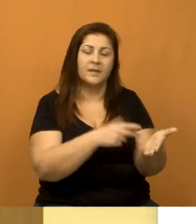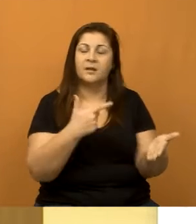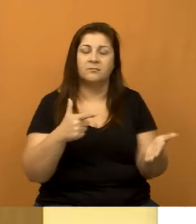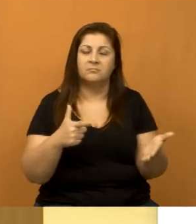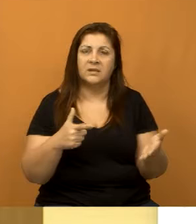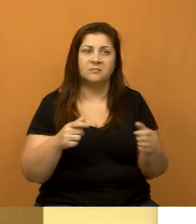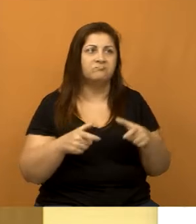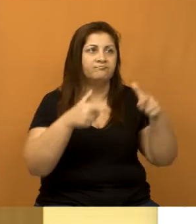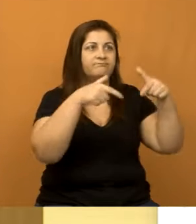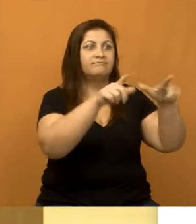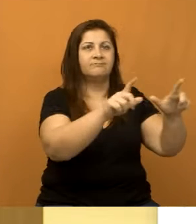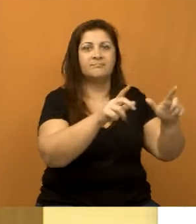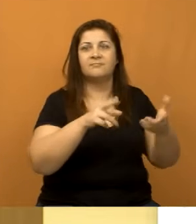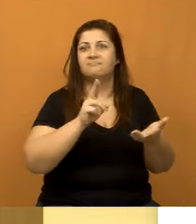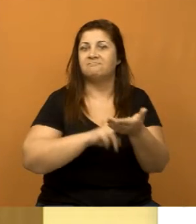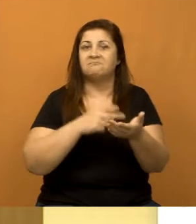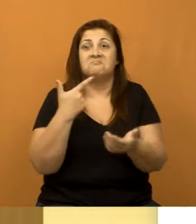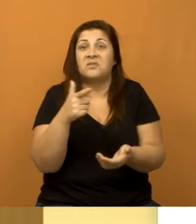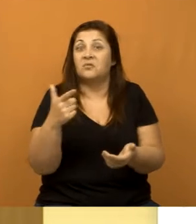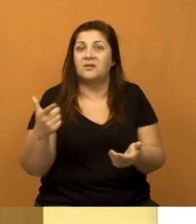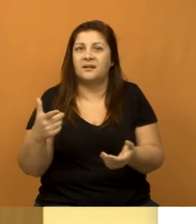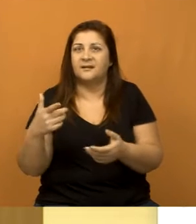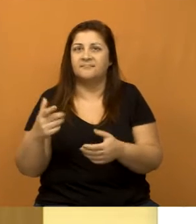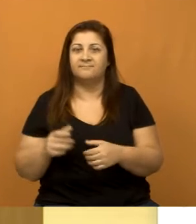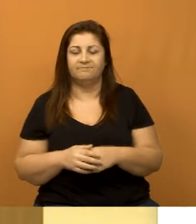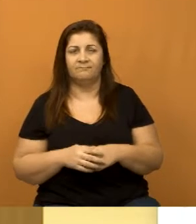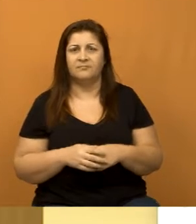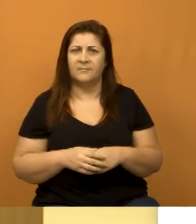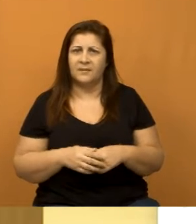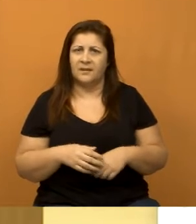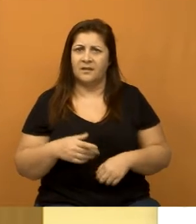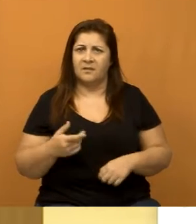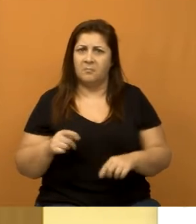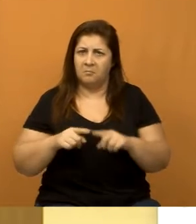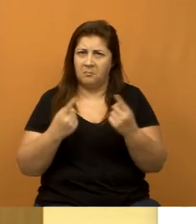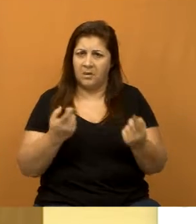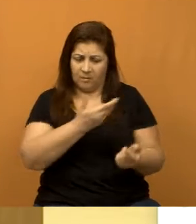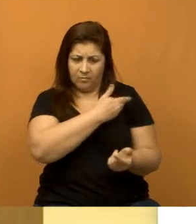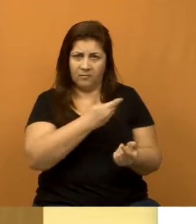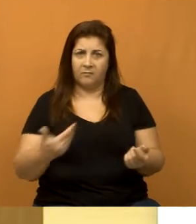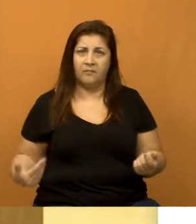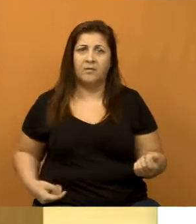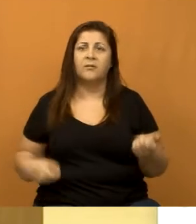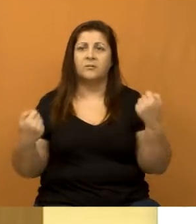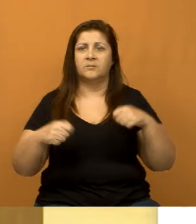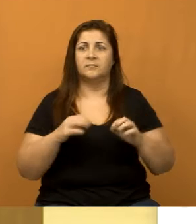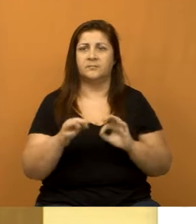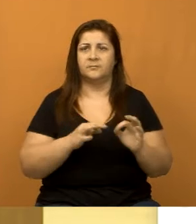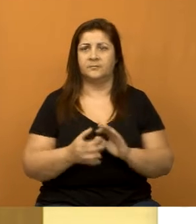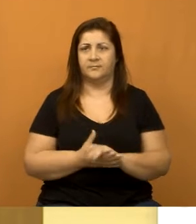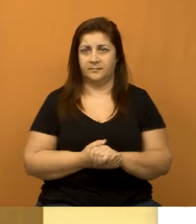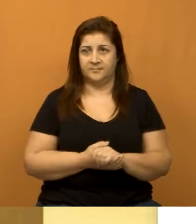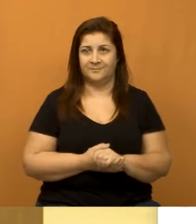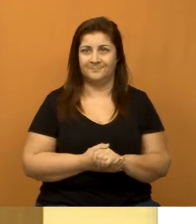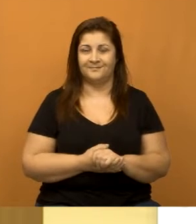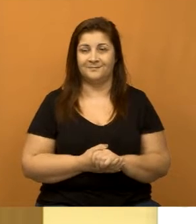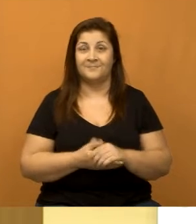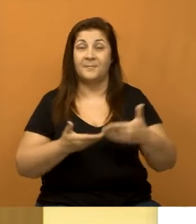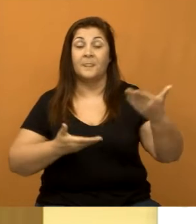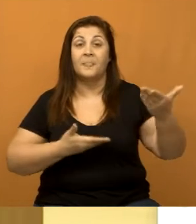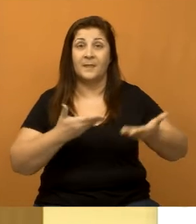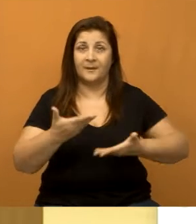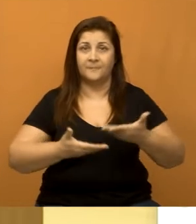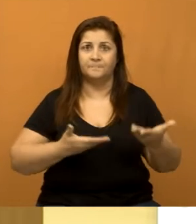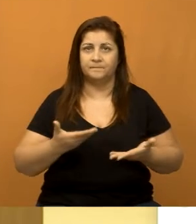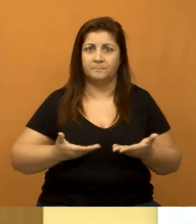não entregue lá para os moradores. E é um serviço que a União tem que manter. E esse serviço, ele é